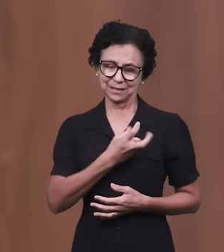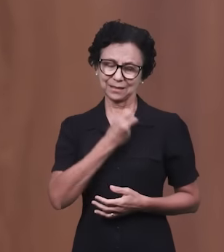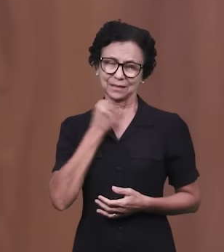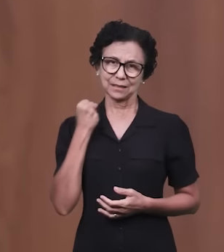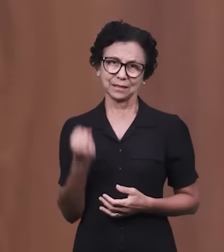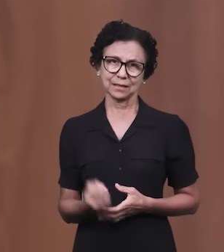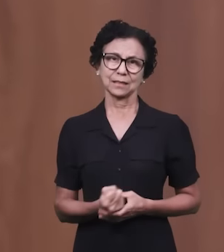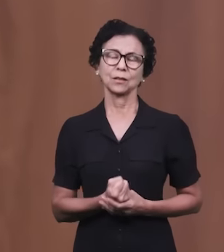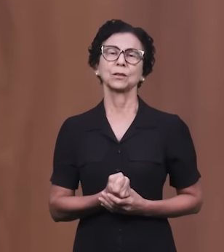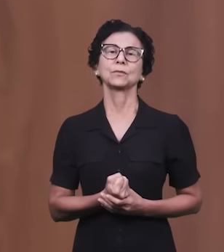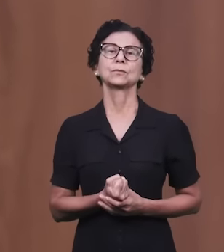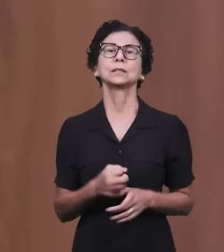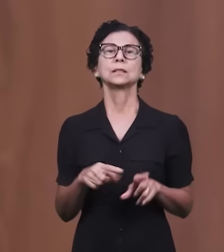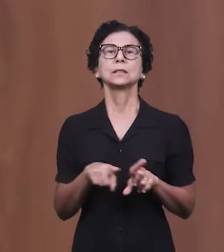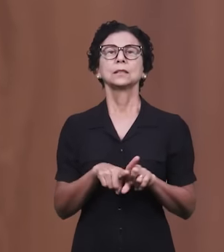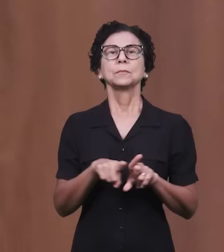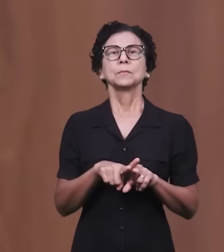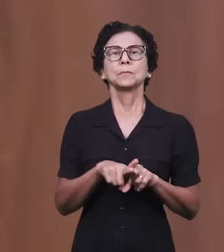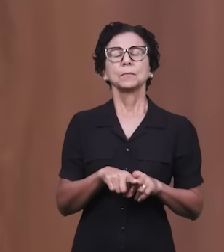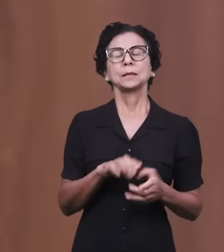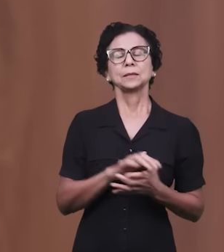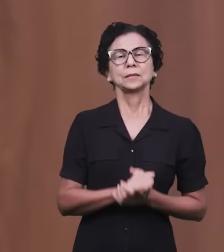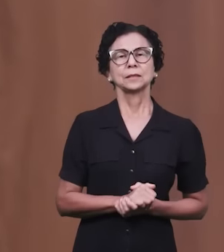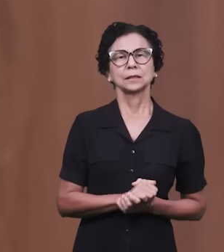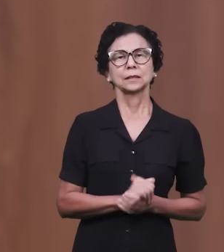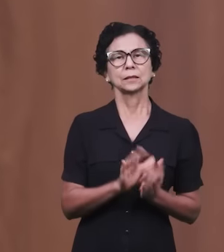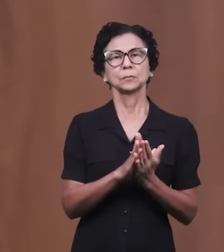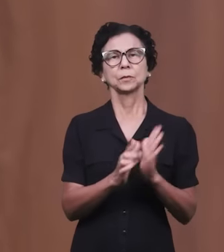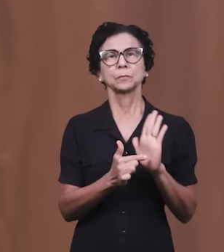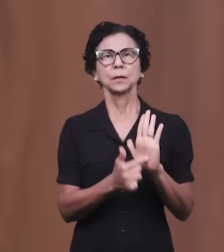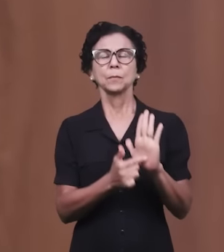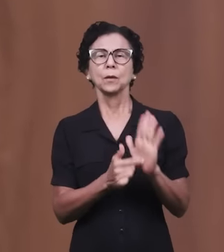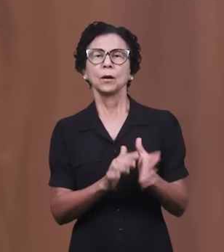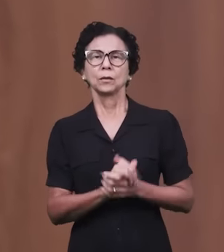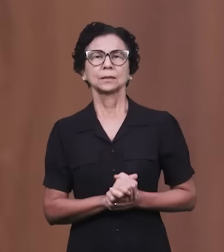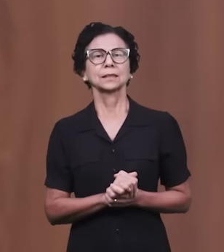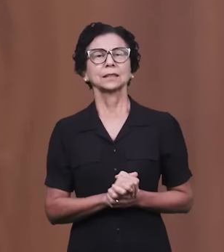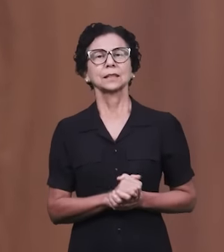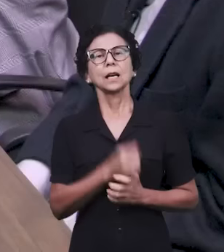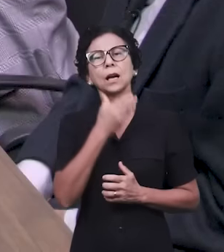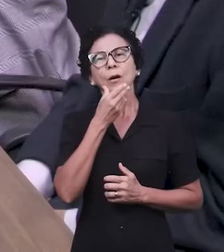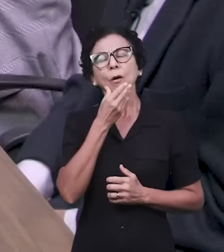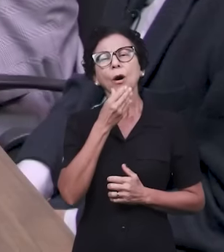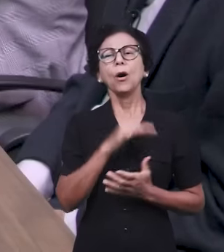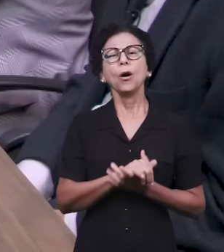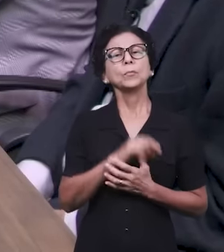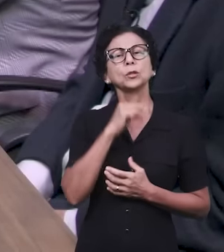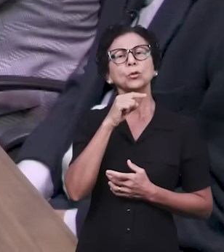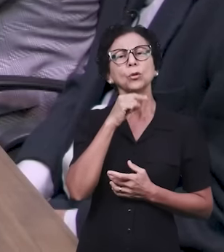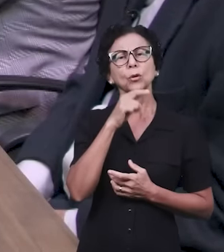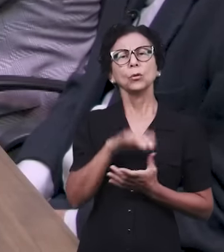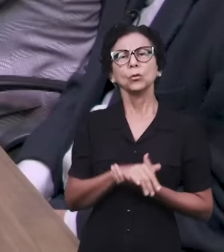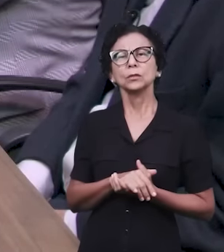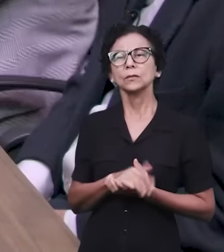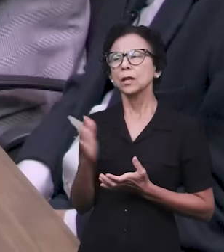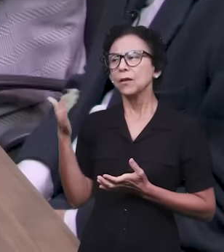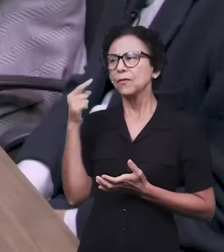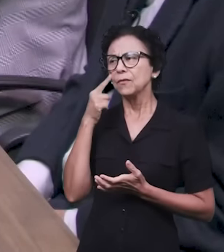foi Natanael e Filipe, falou, vem e vê. Falou, vem e vê. É melhor você visitar para você conhecer. Melhor